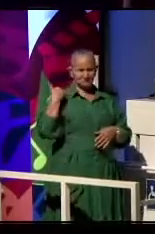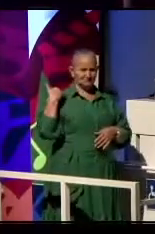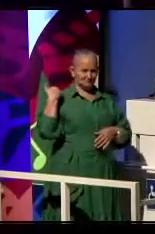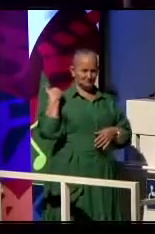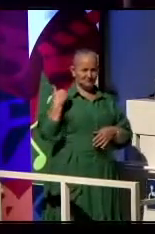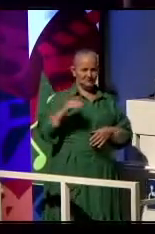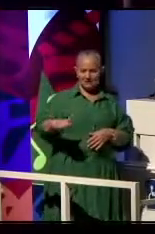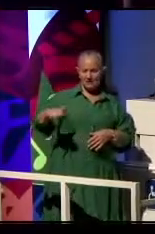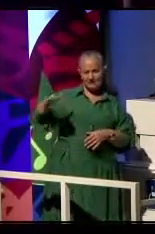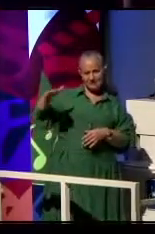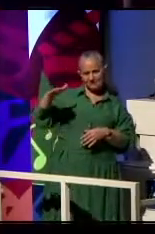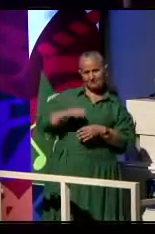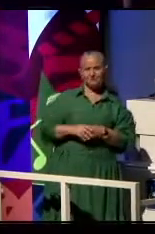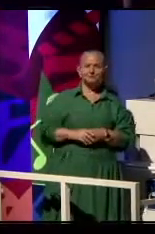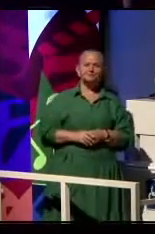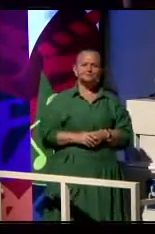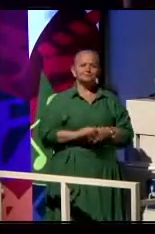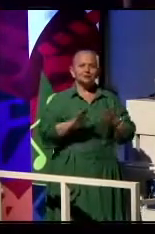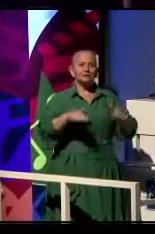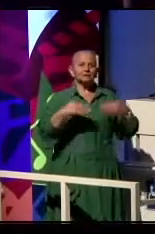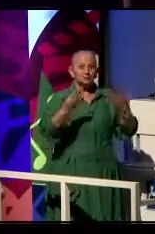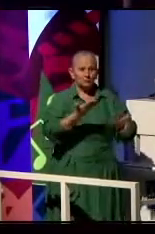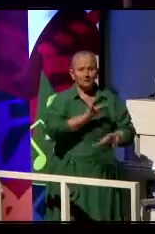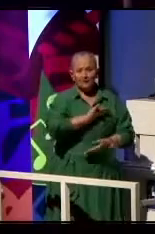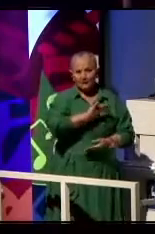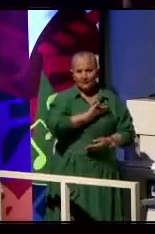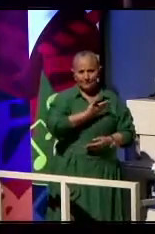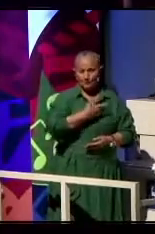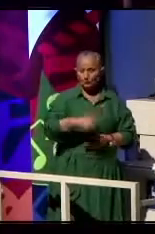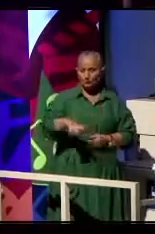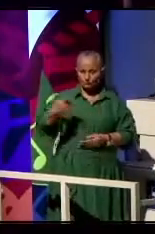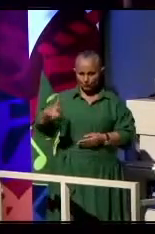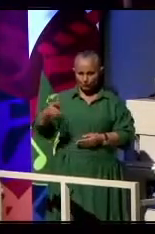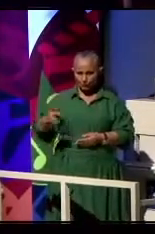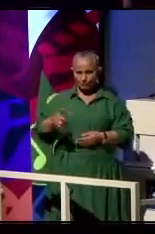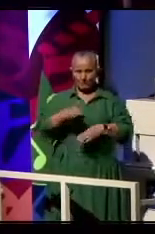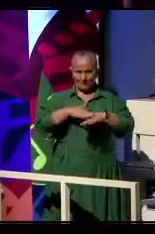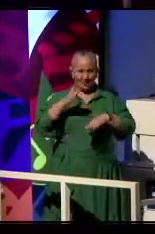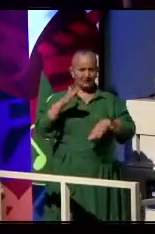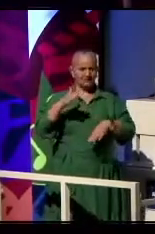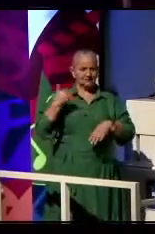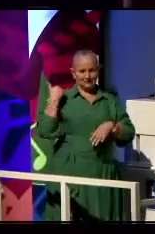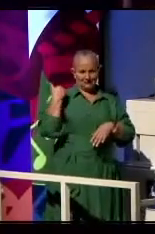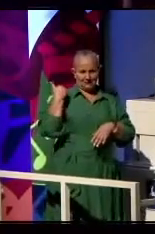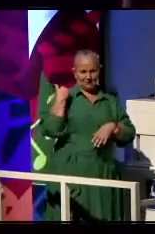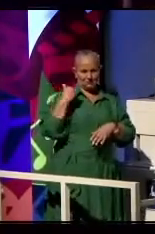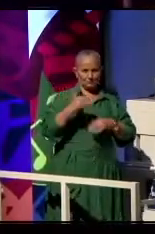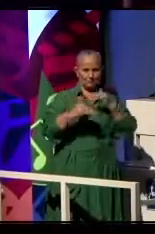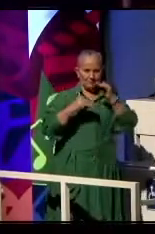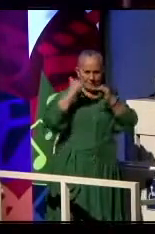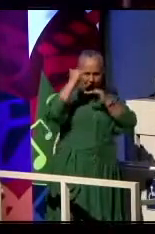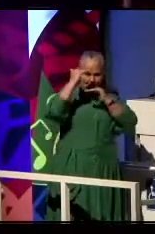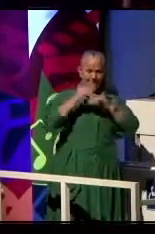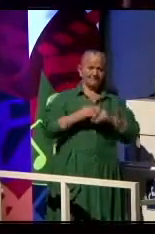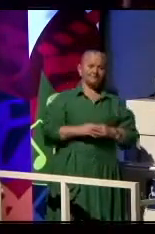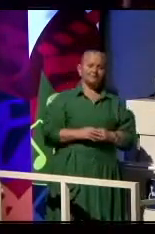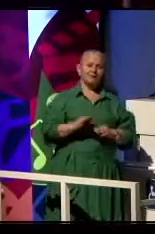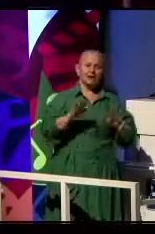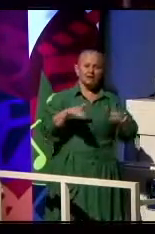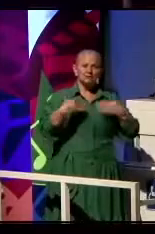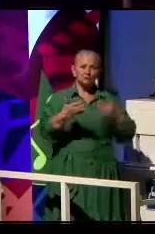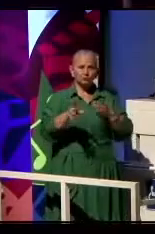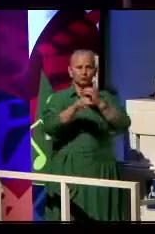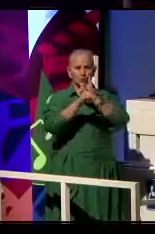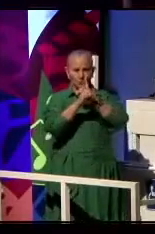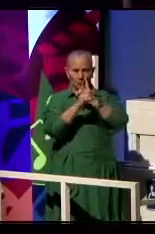o Lô Borges era apenas um menino, então ele era amigo dos irmãos mais velhos. E desse encontro do Milton, né, com